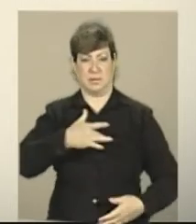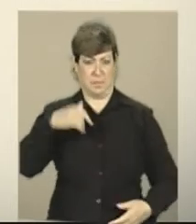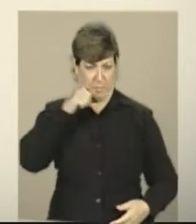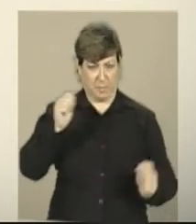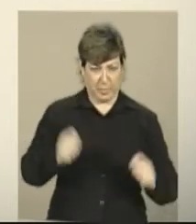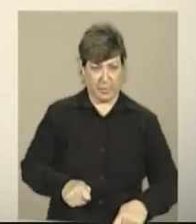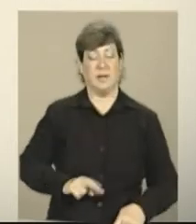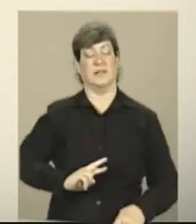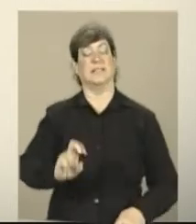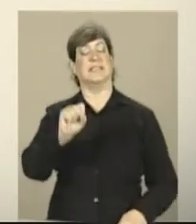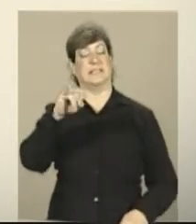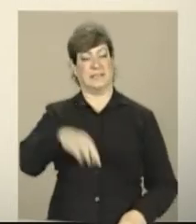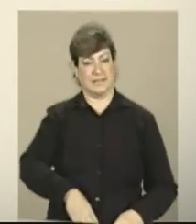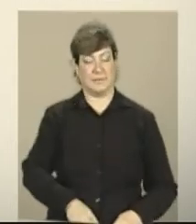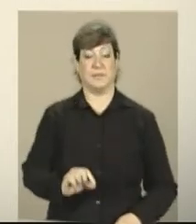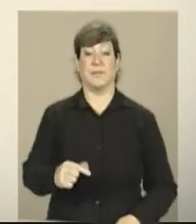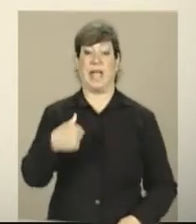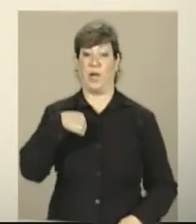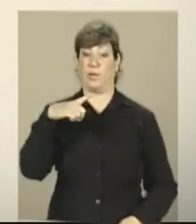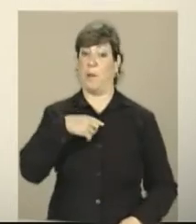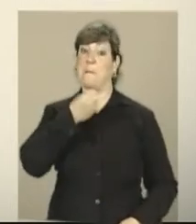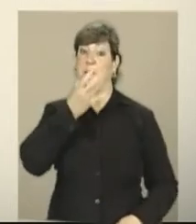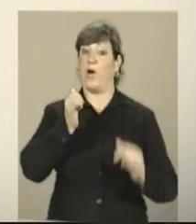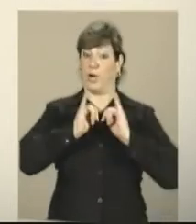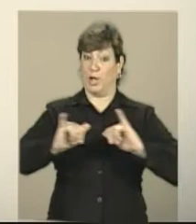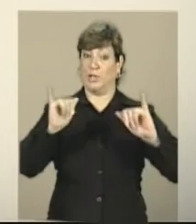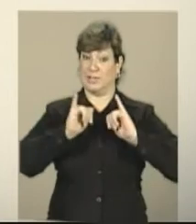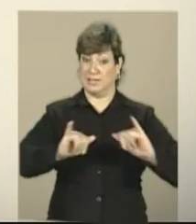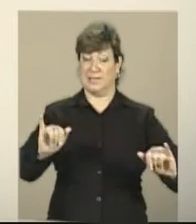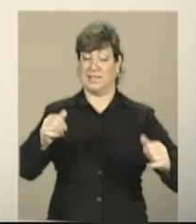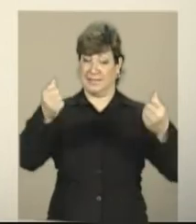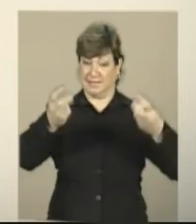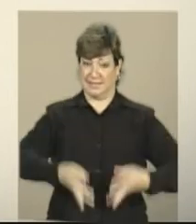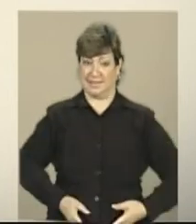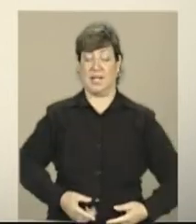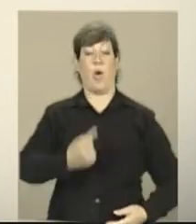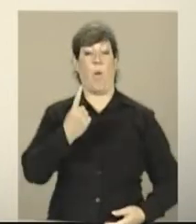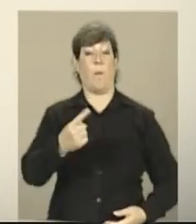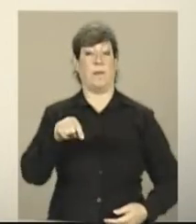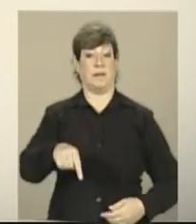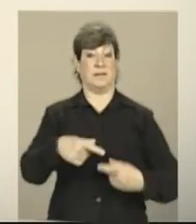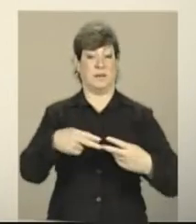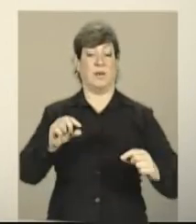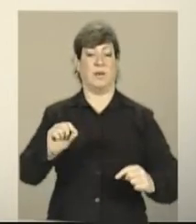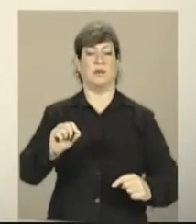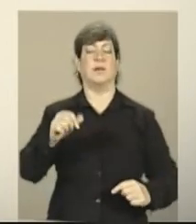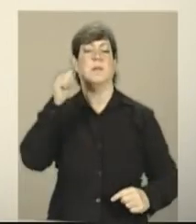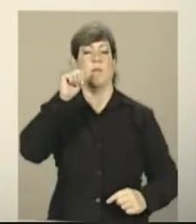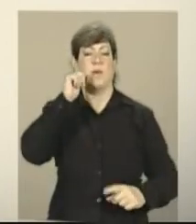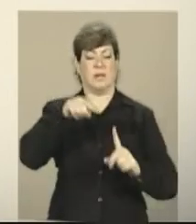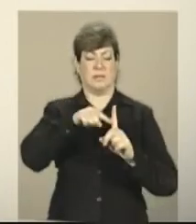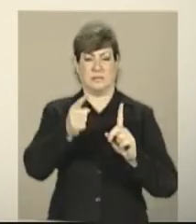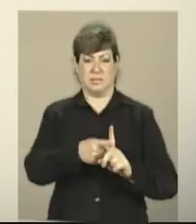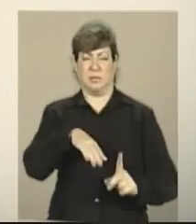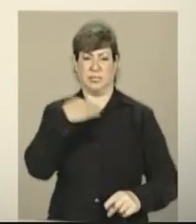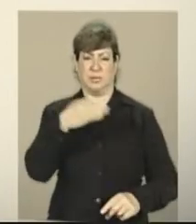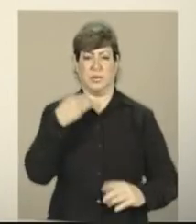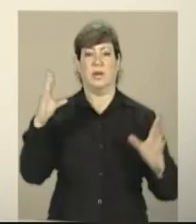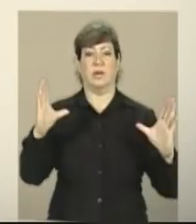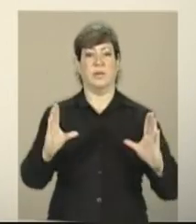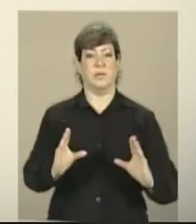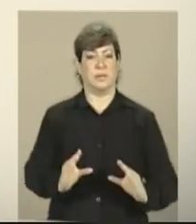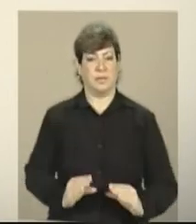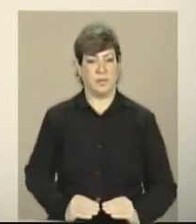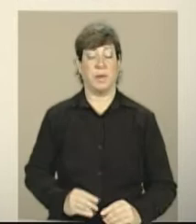Saúde da Mulher vamos sim você Eu Tenho boas notícias para contar uma delas é que a mortalidade materna vem